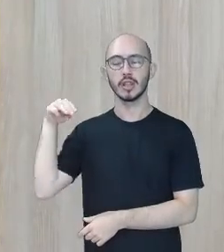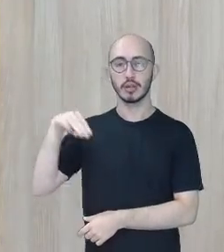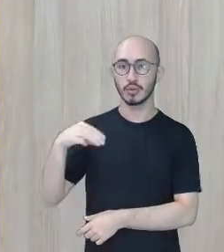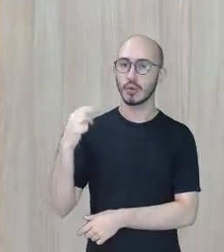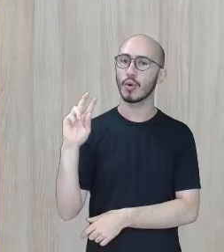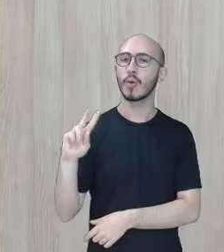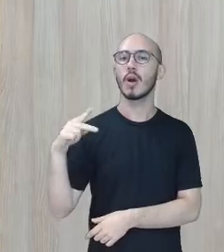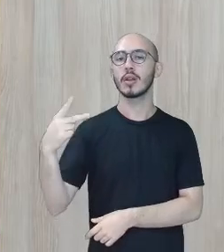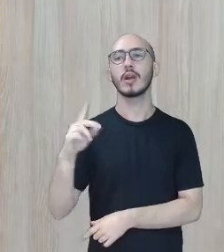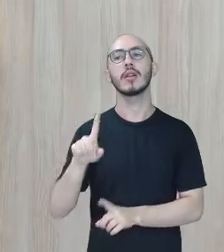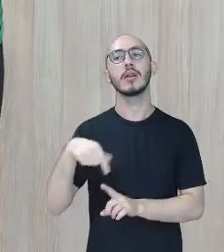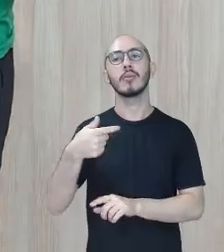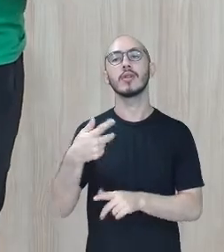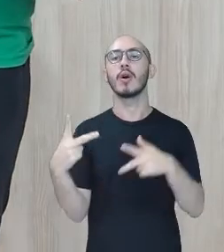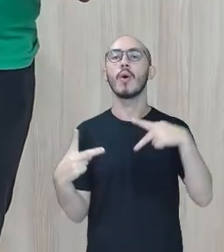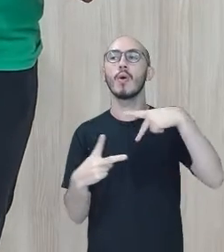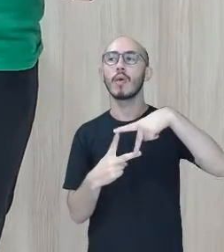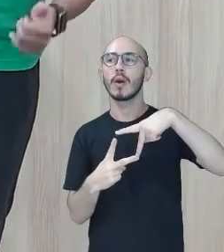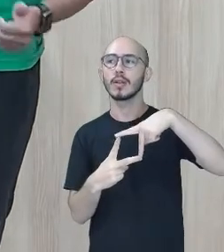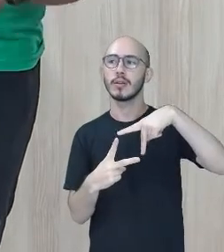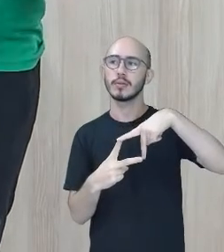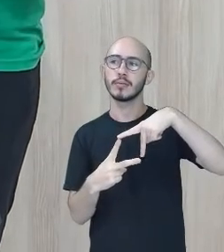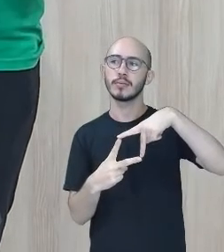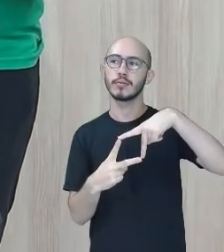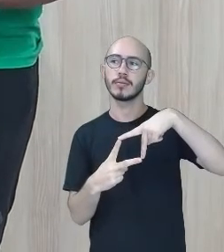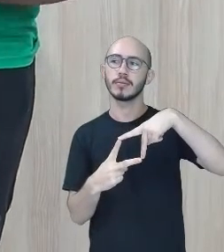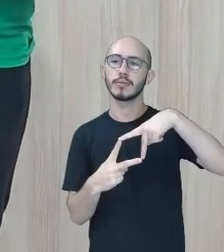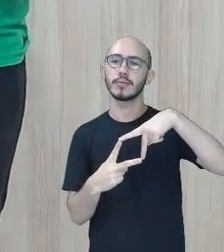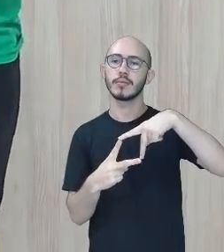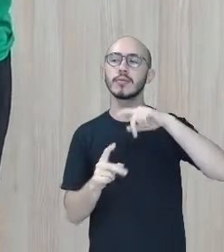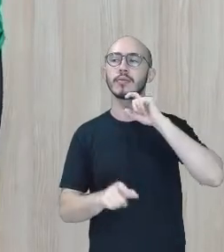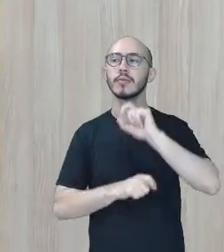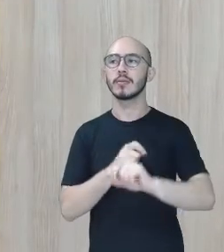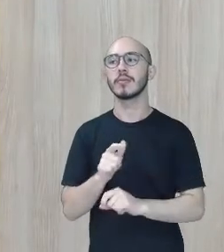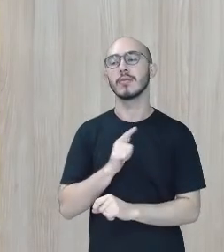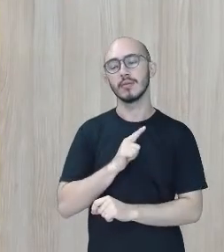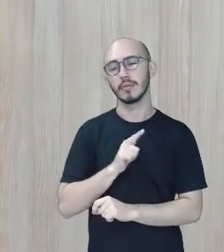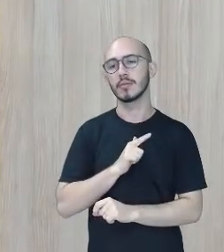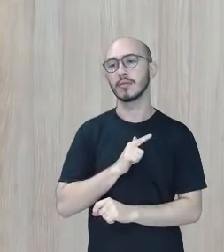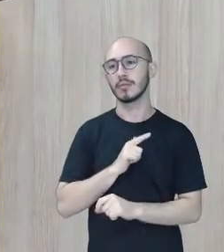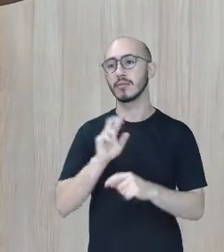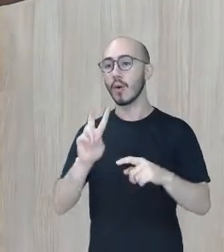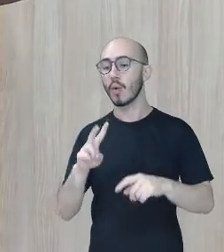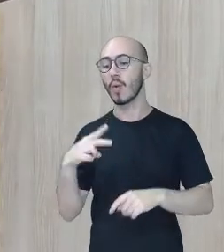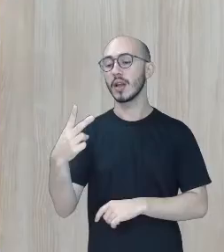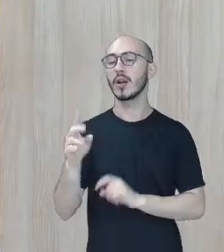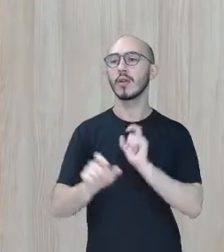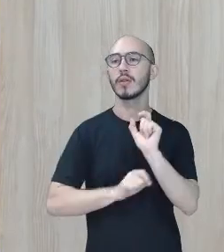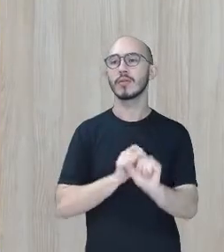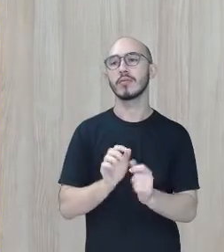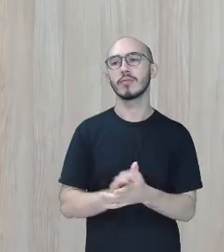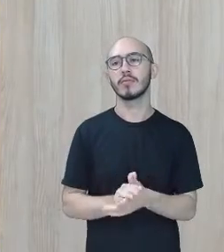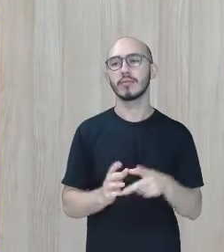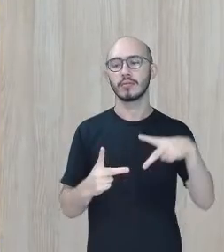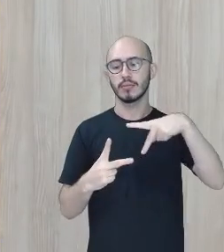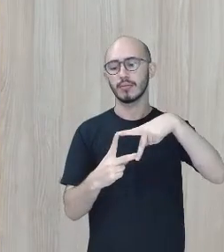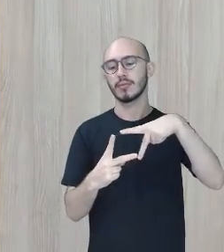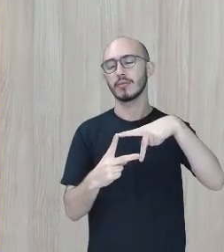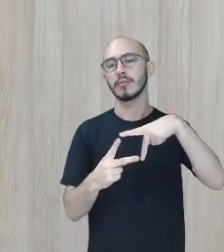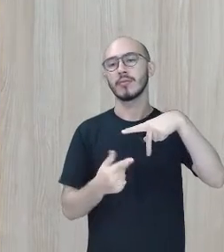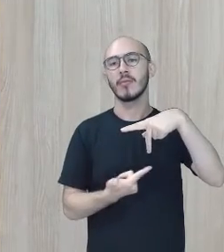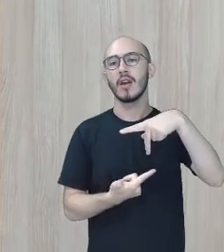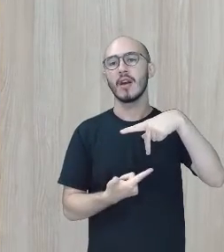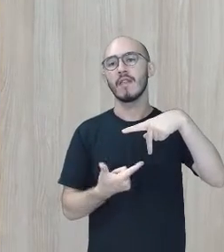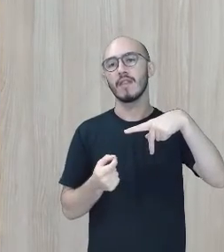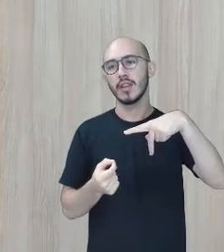gente foi para o quadrado, e a área do quadrado é o lado ao quadrado. O lado ele é igual a 20, certo? Então